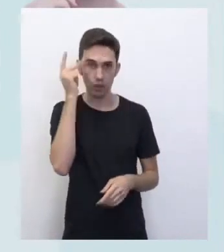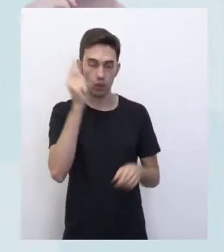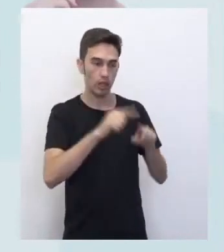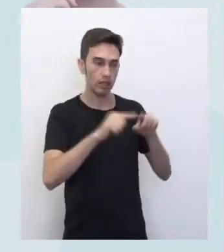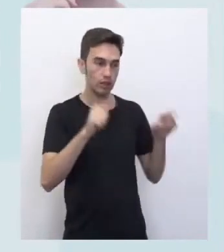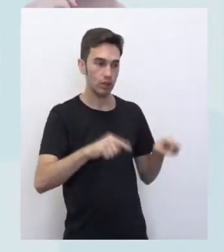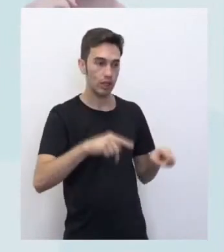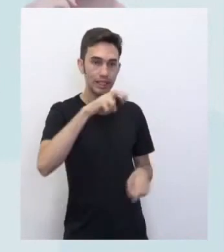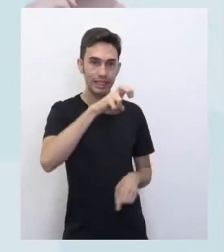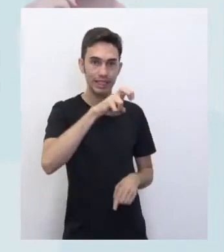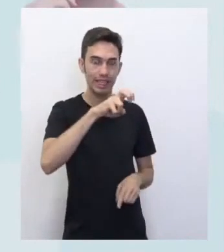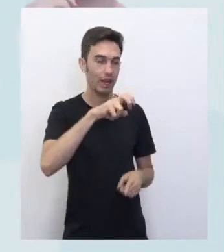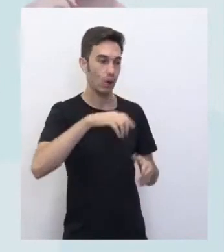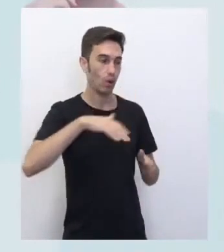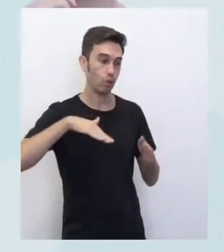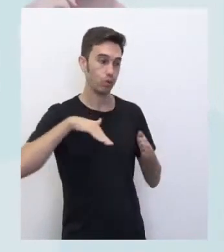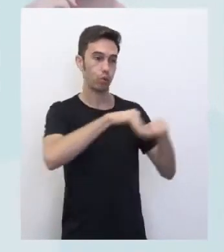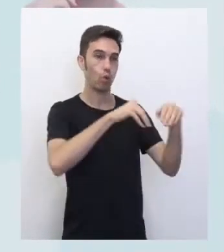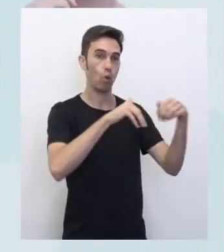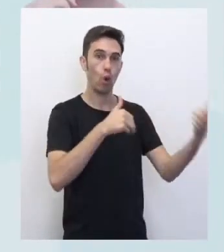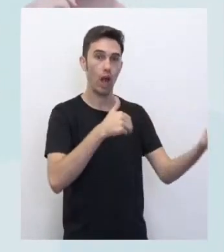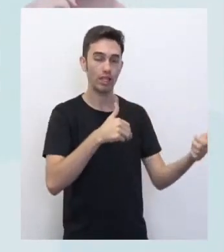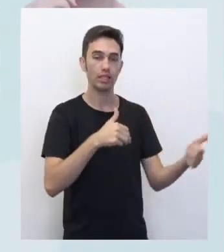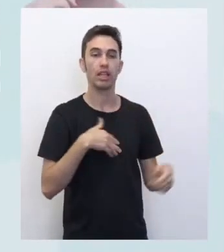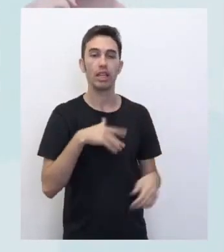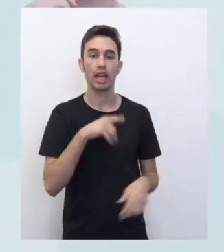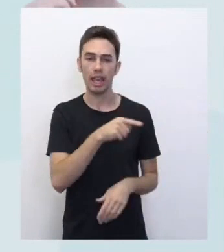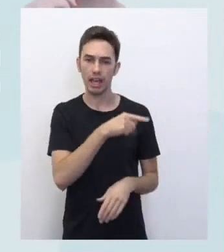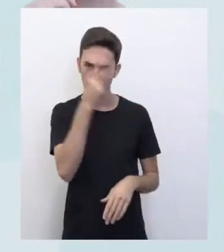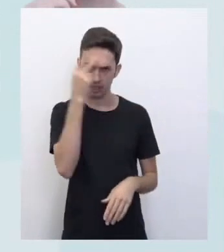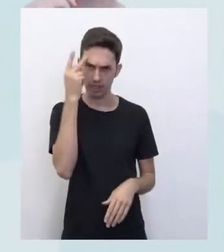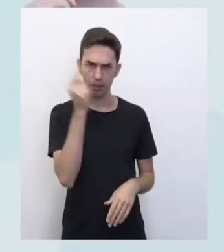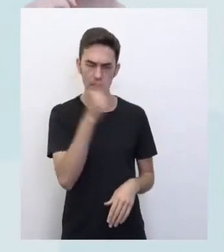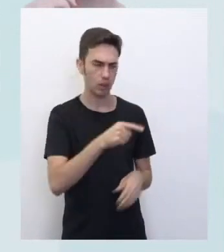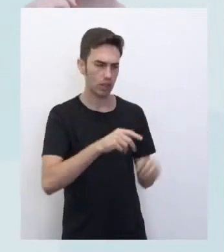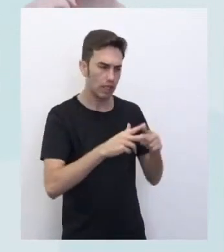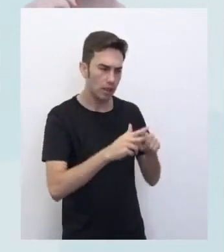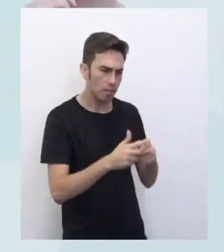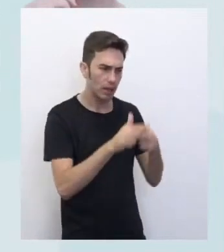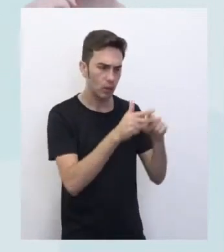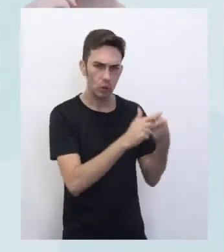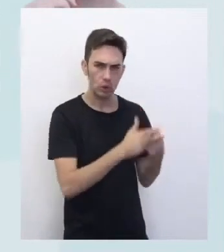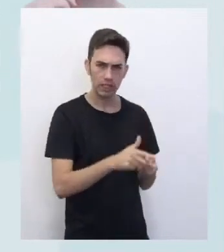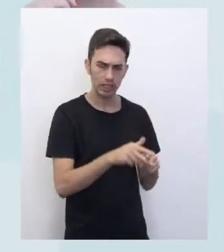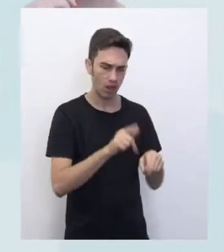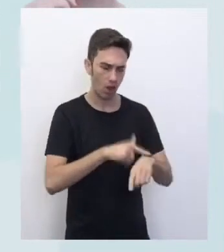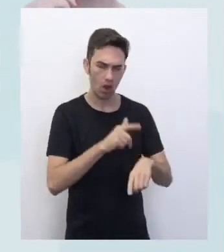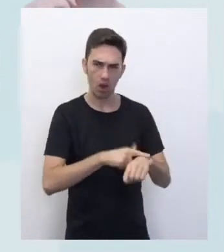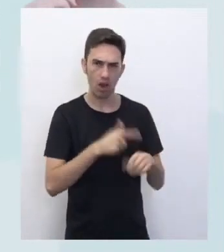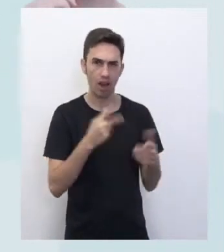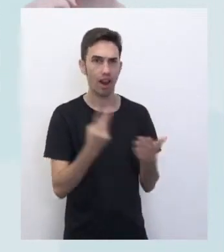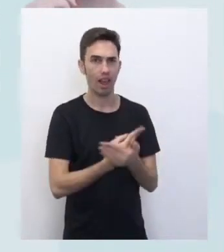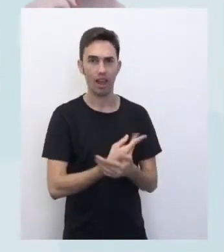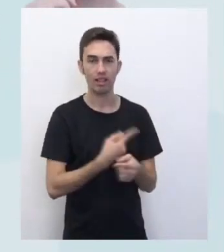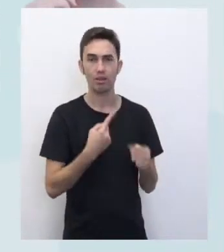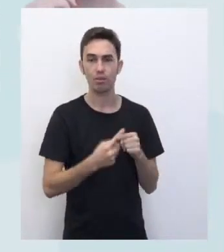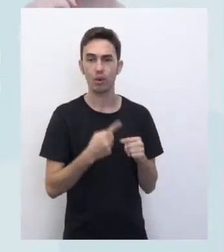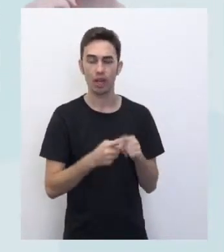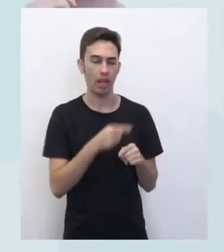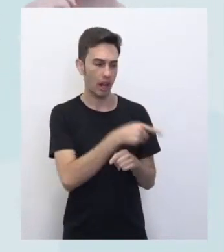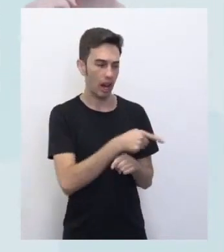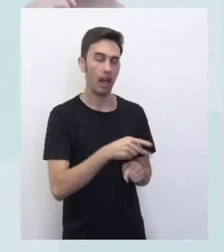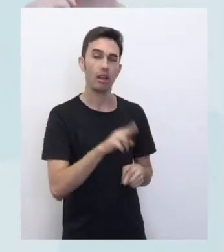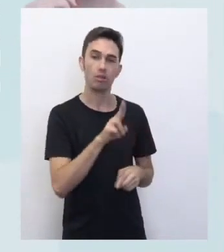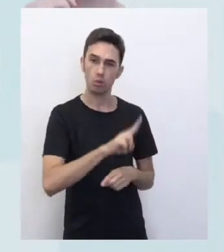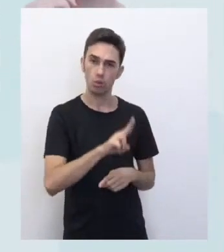dos trilhos. Tais trabalhadores não deveriam fazer a manutenção naquele momento, pois a linha se encontrava em